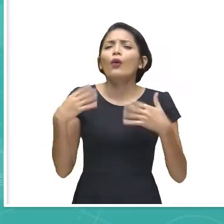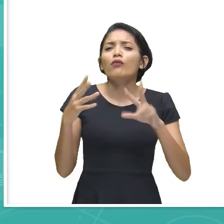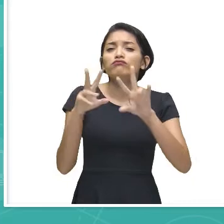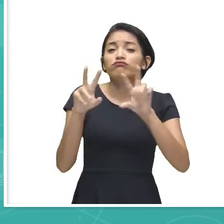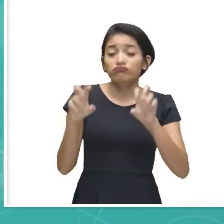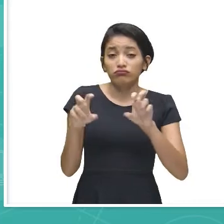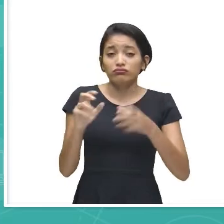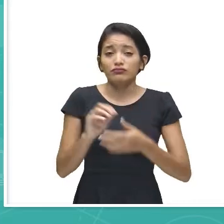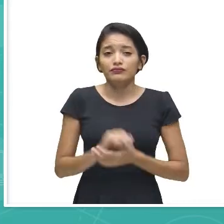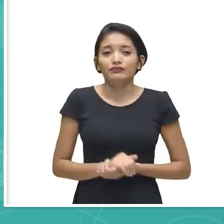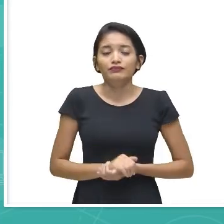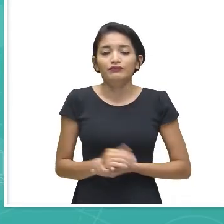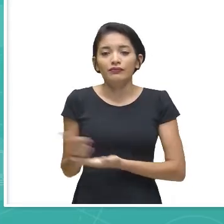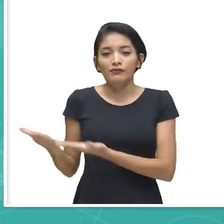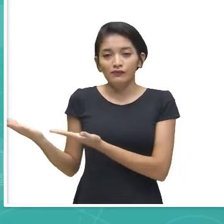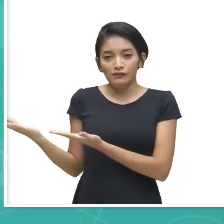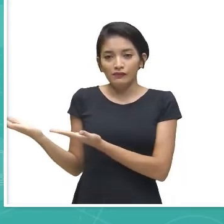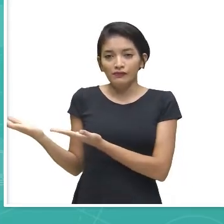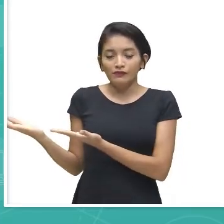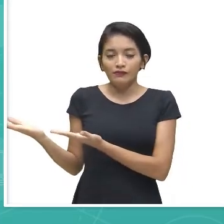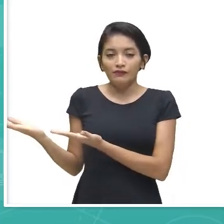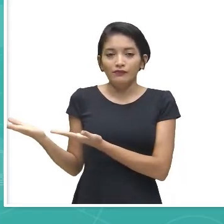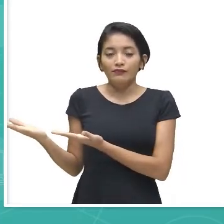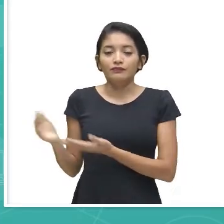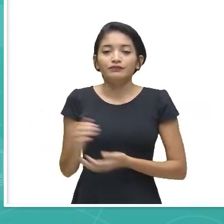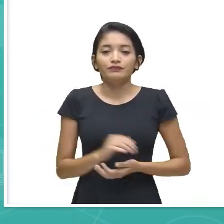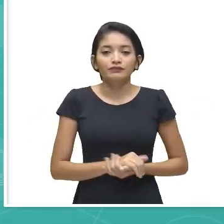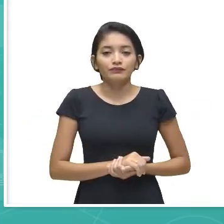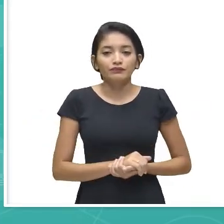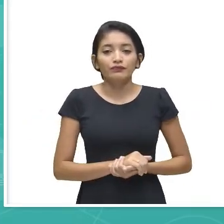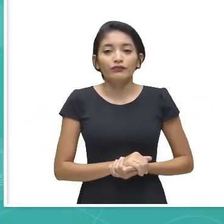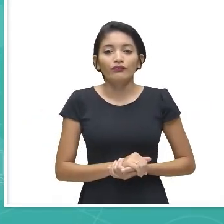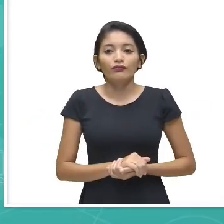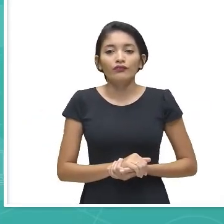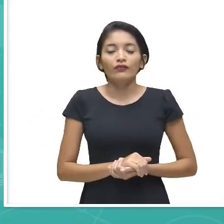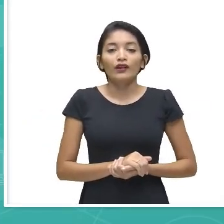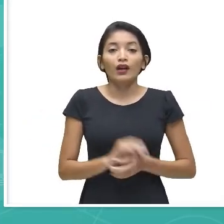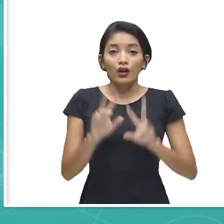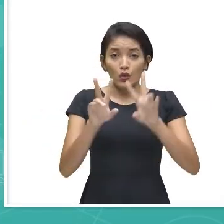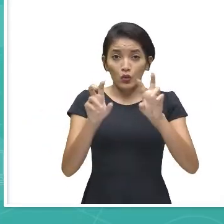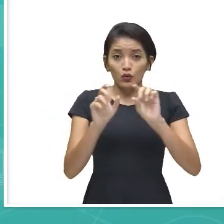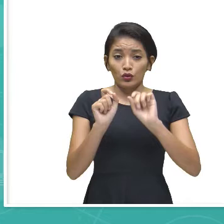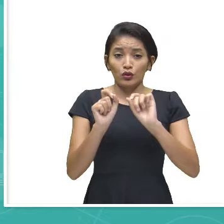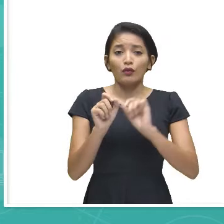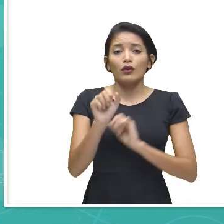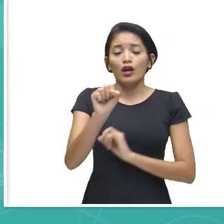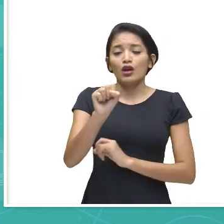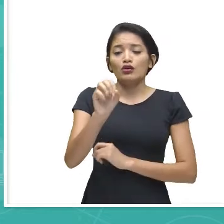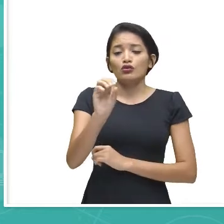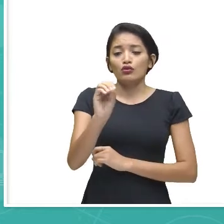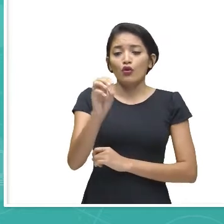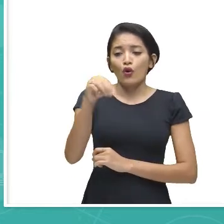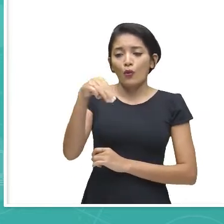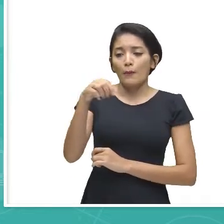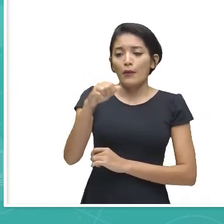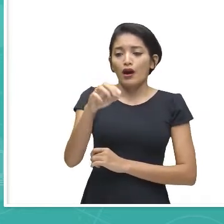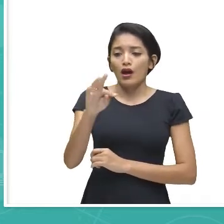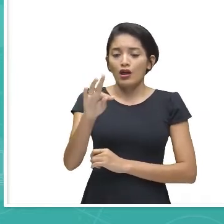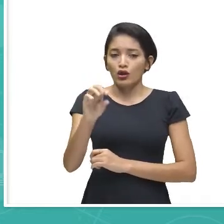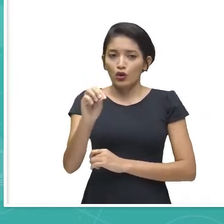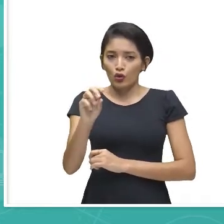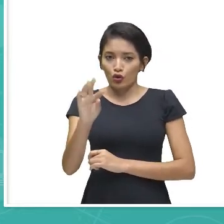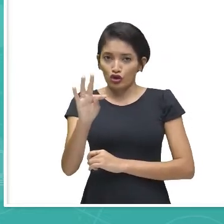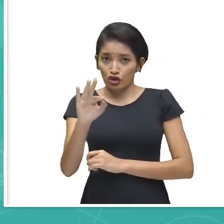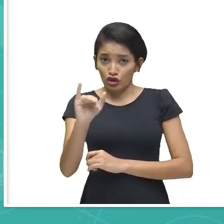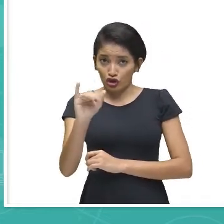hoje? Vamos lá? Então, hoje nós vamos falar a respeito dos somatotipos e